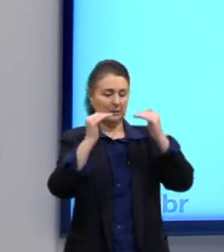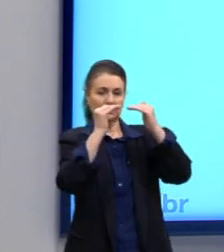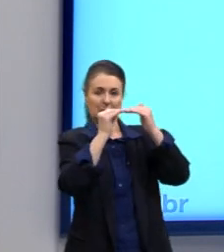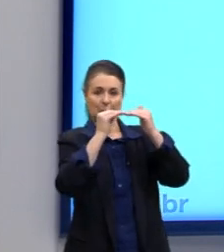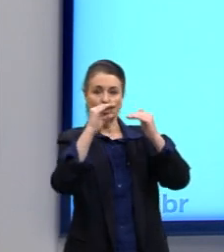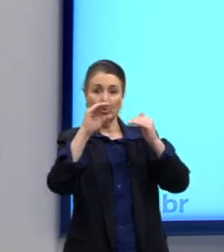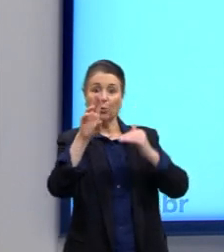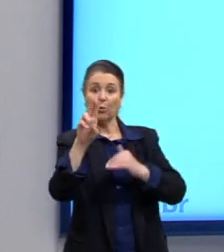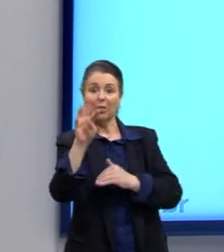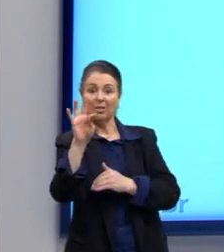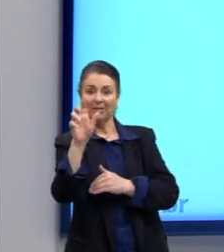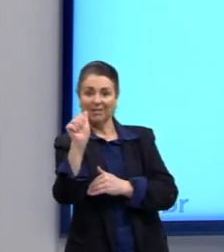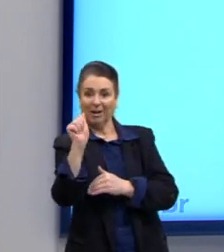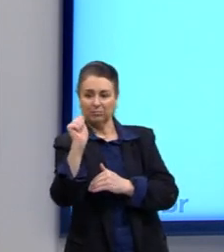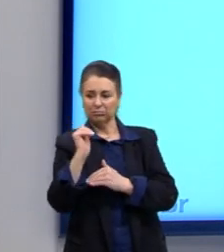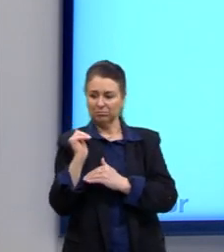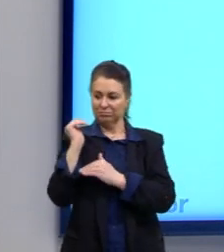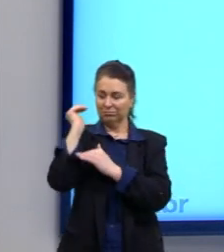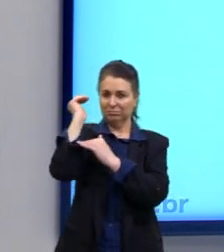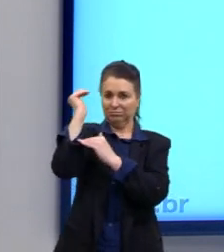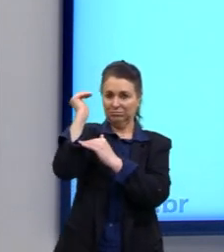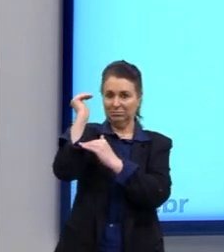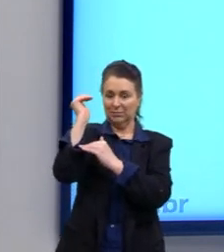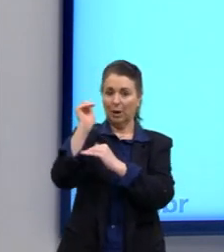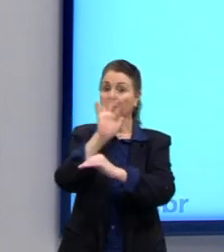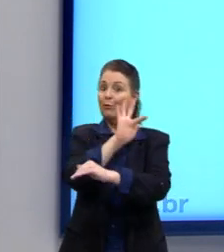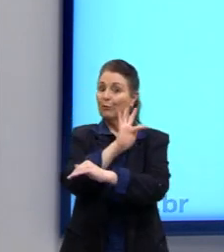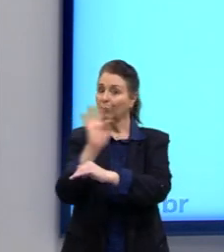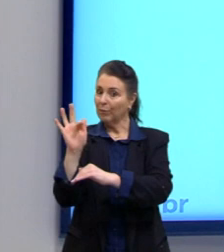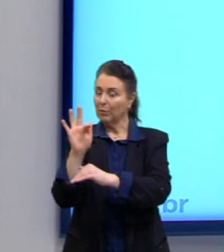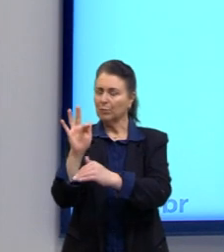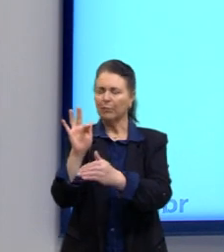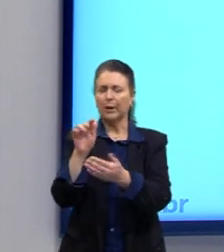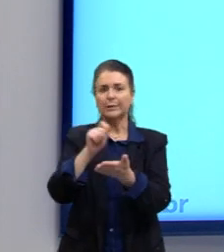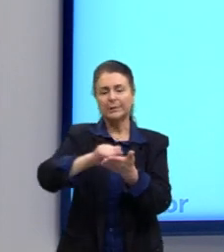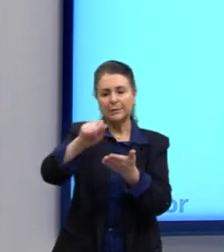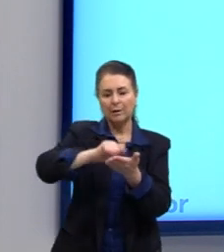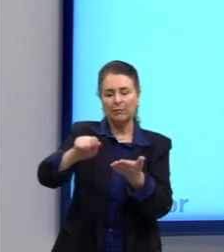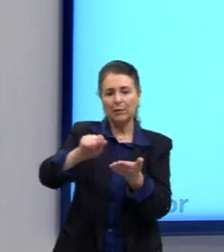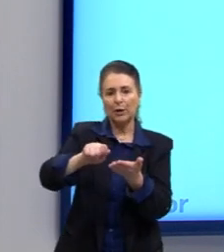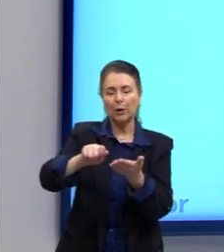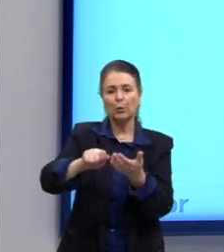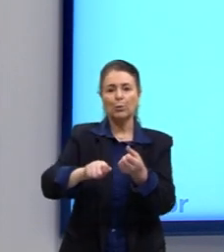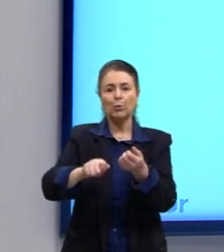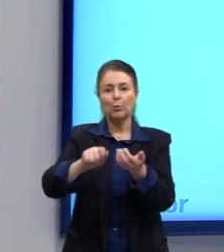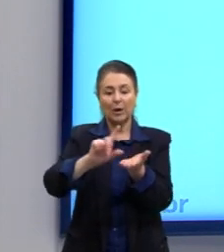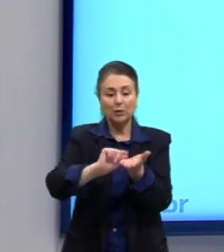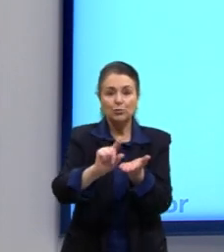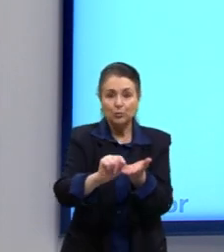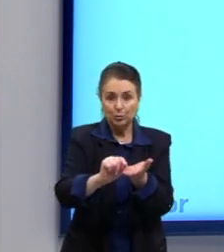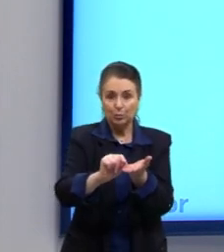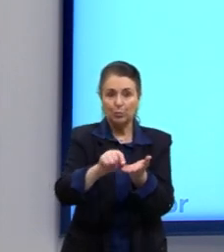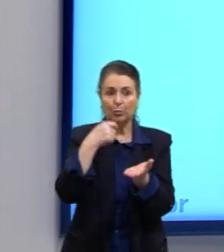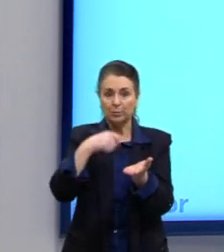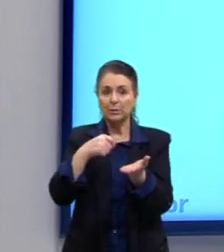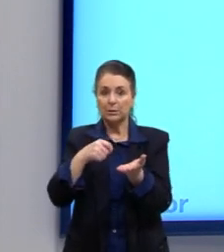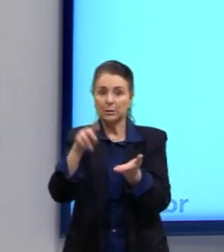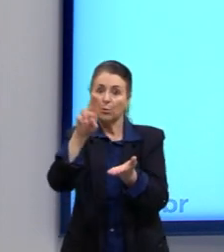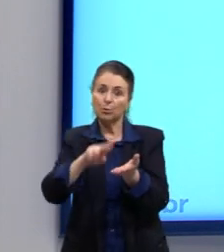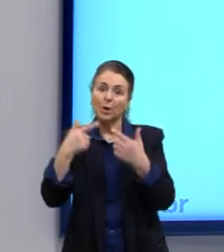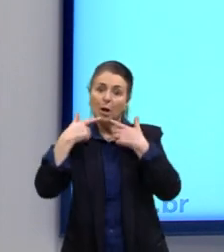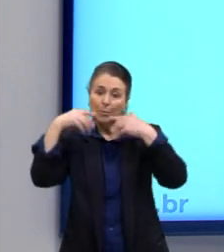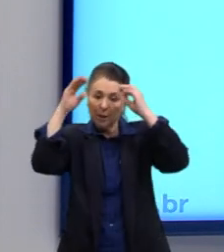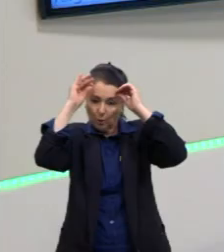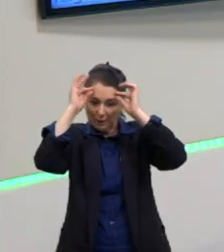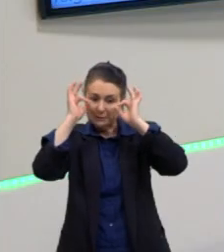mais linguagem culta você vai escrever um artigo necessariamente você vai ter que expressar uma linguagem